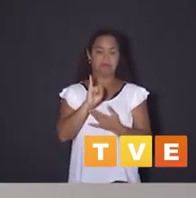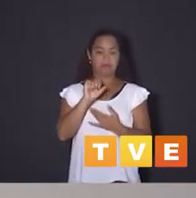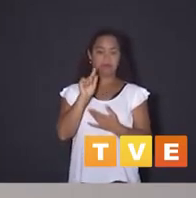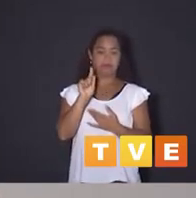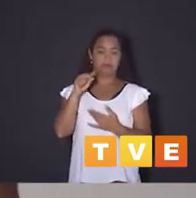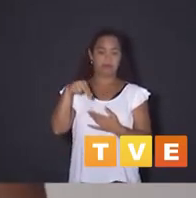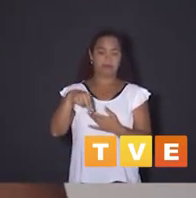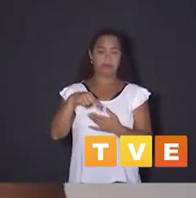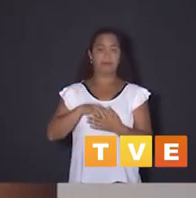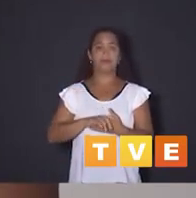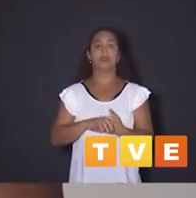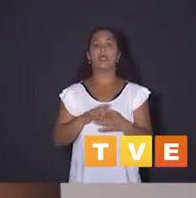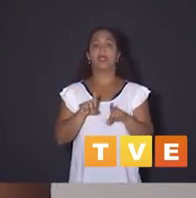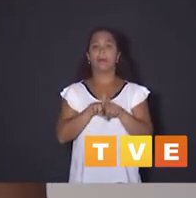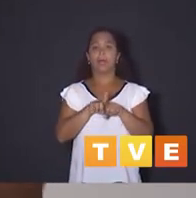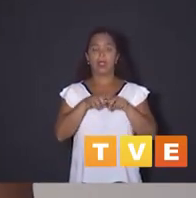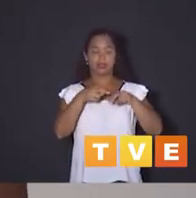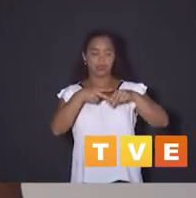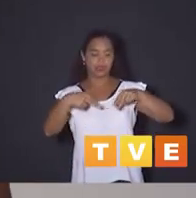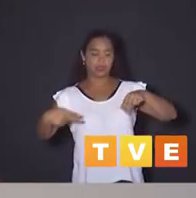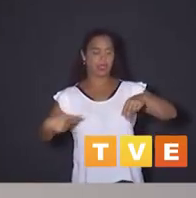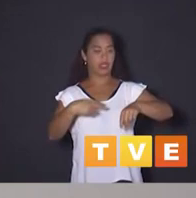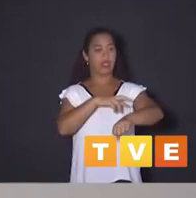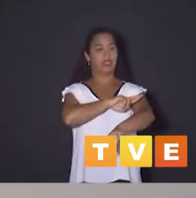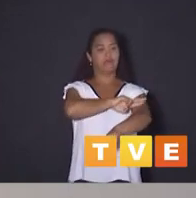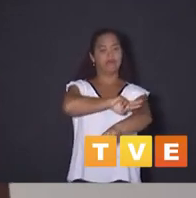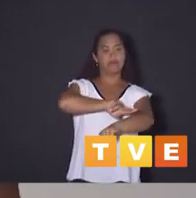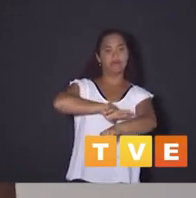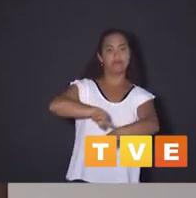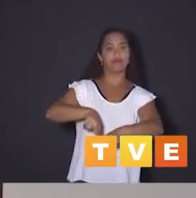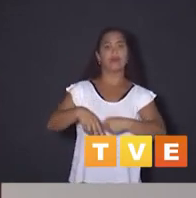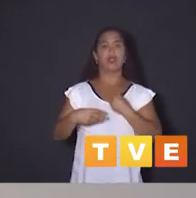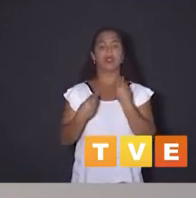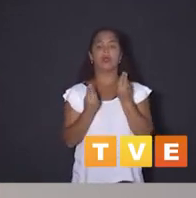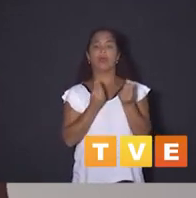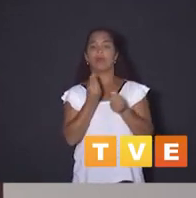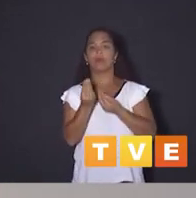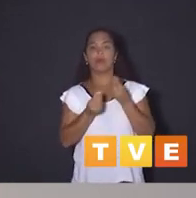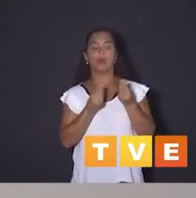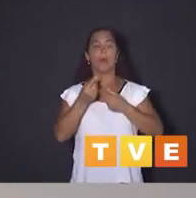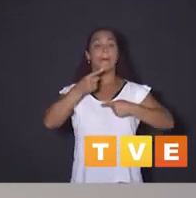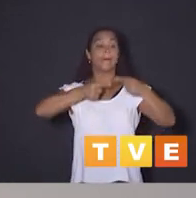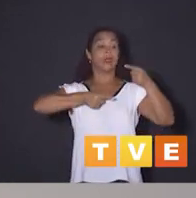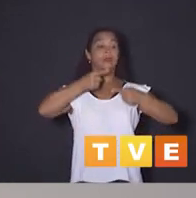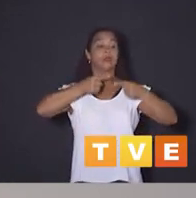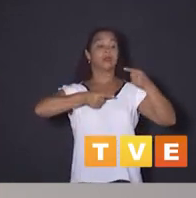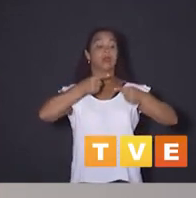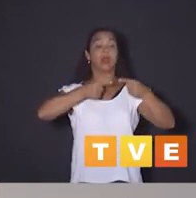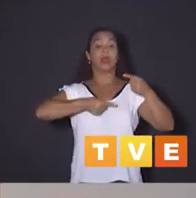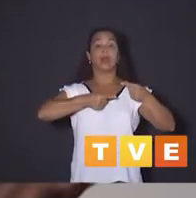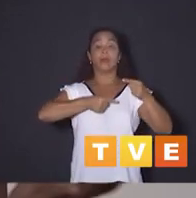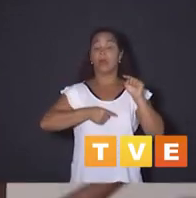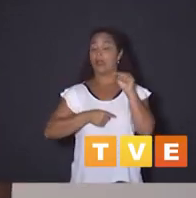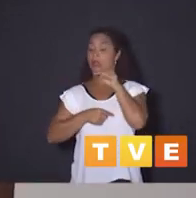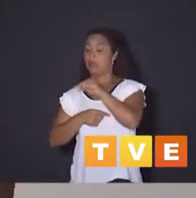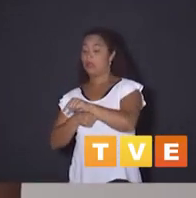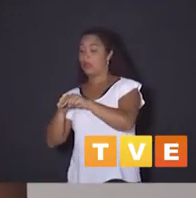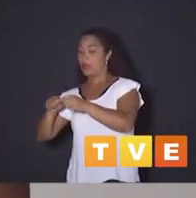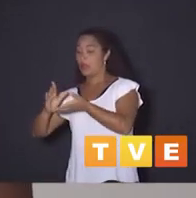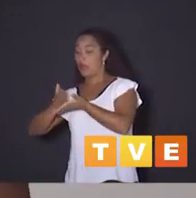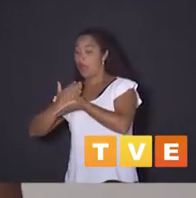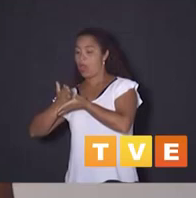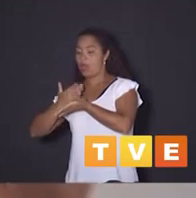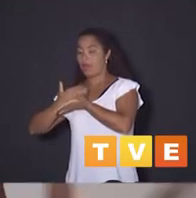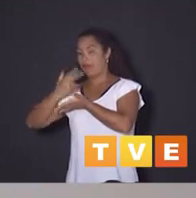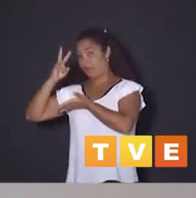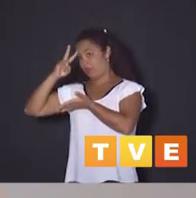sobre gênero raça sexualidade e essa center sexualidades por exemplo um livro de história da moda onde se apresenta